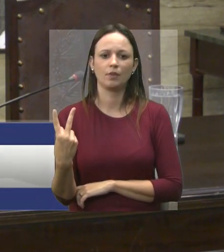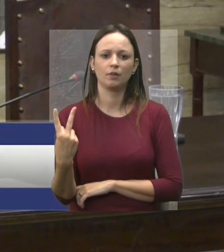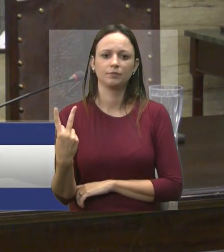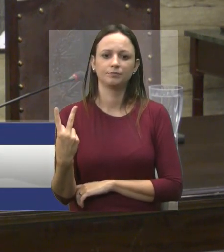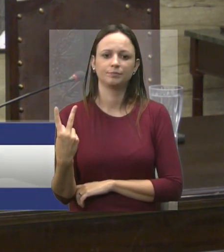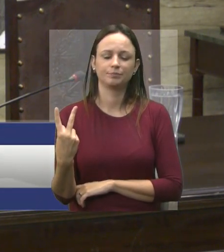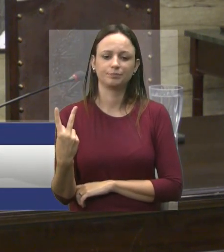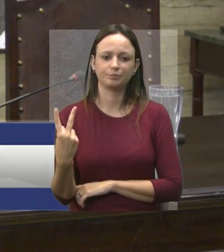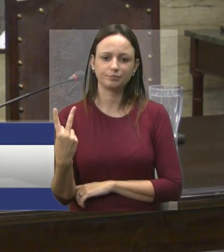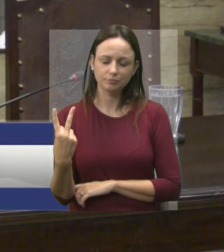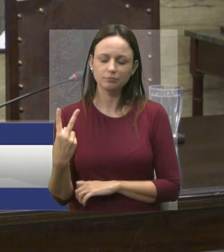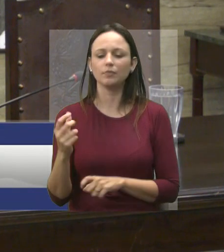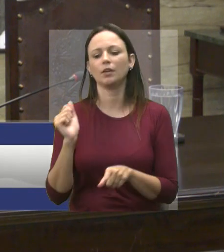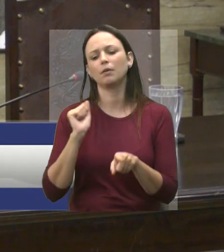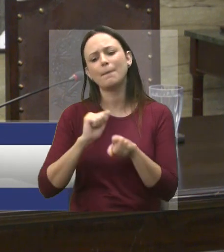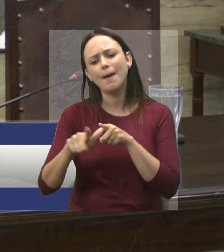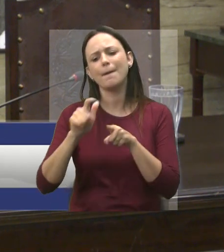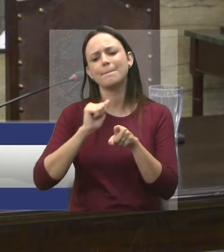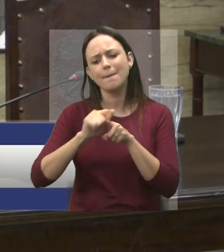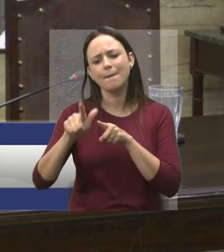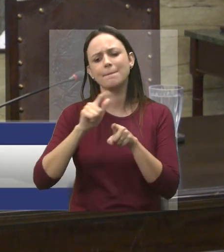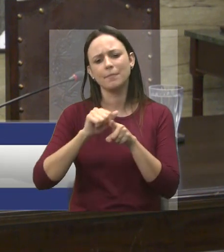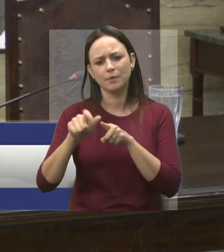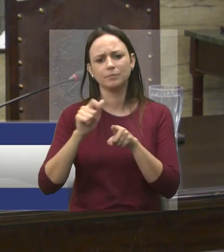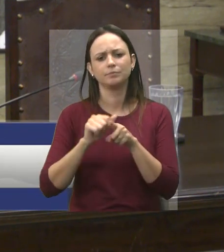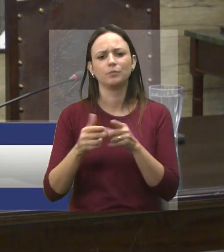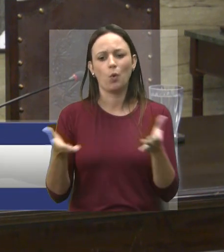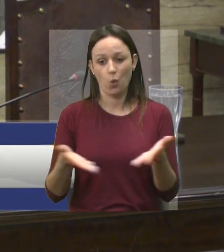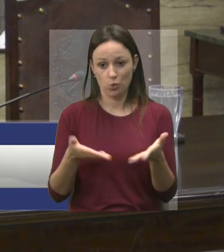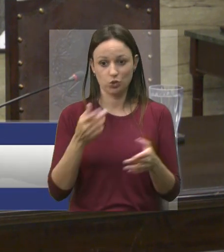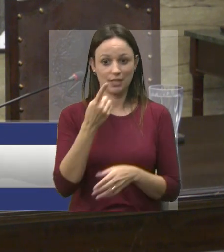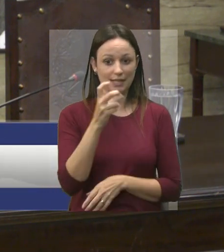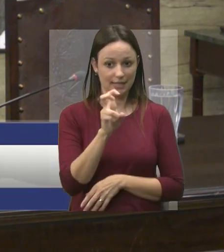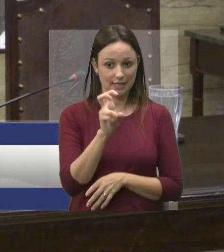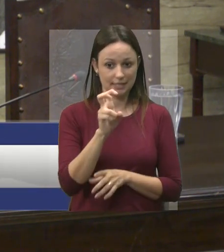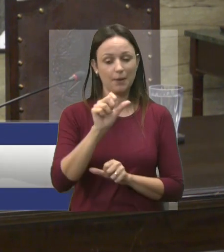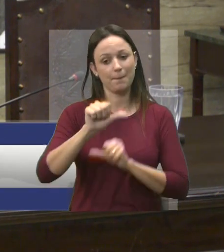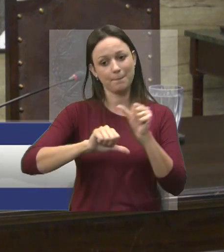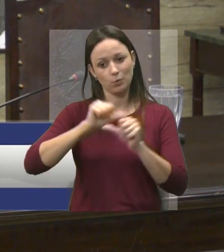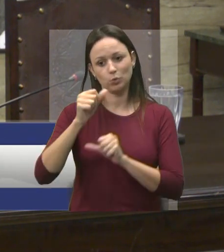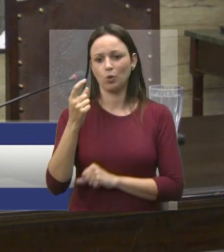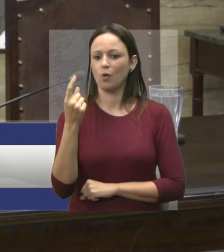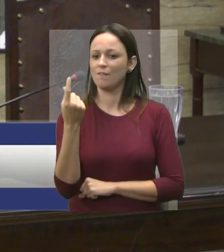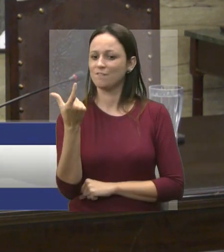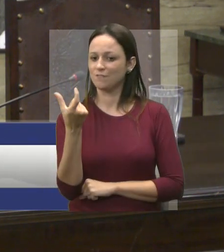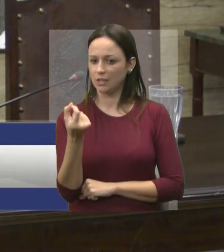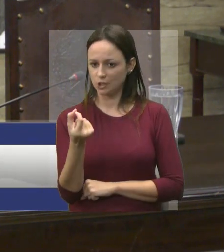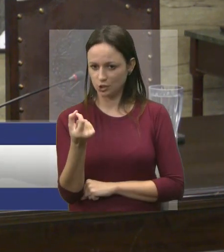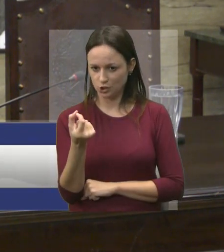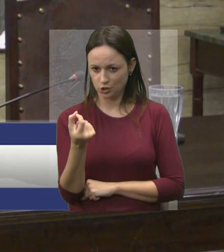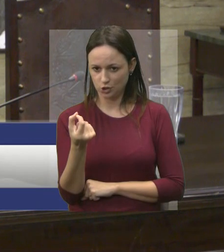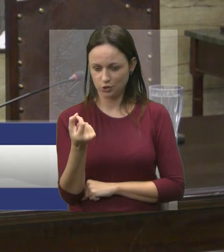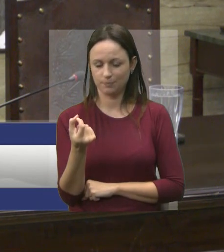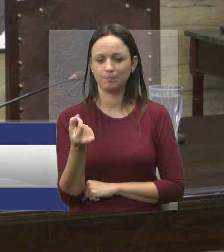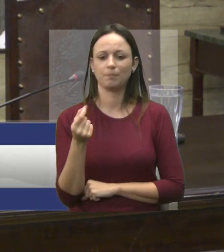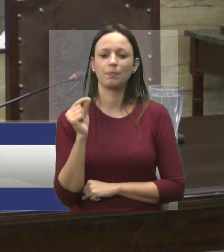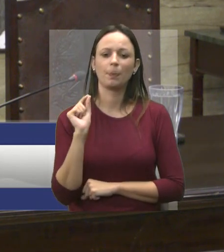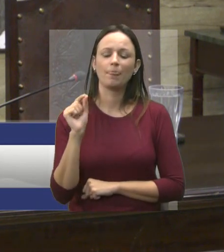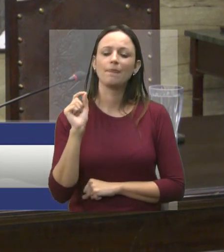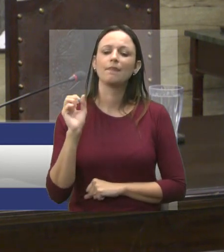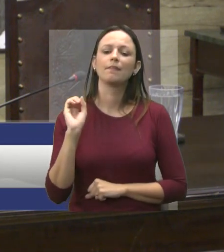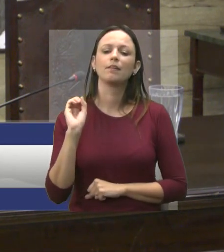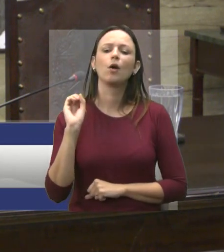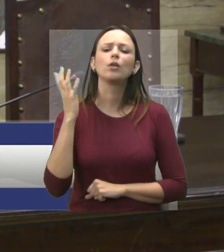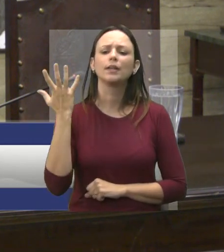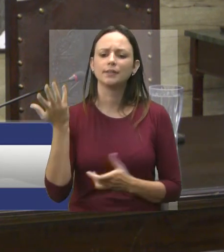E o tempo de contribuição, hoje 15, vai a 20. Então, o que vai acontecer?